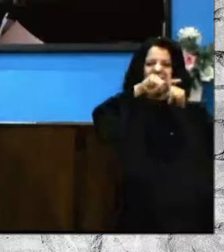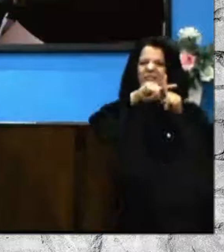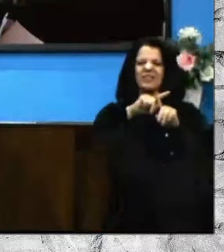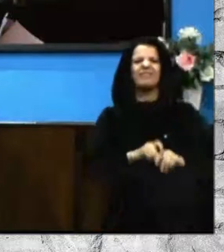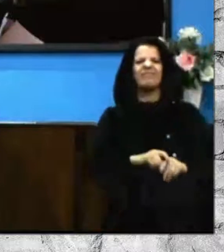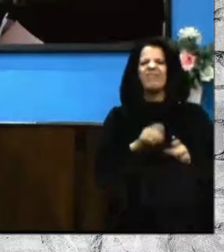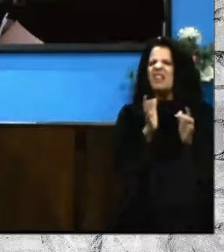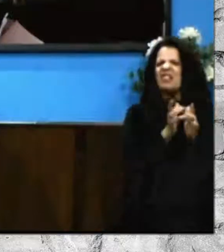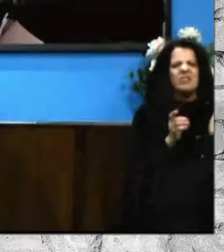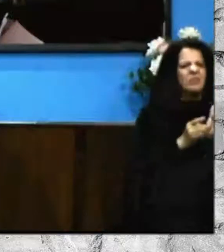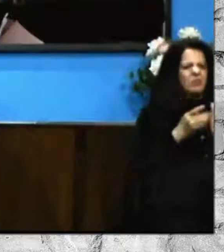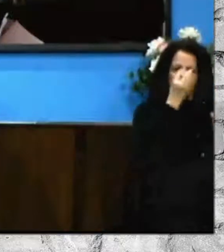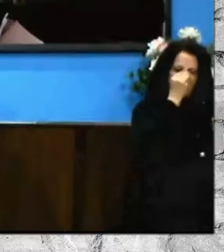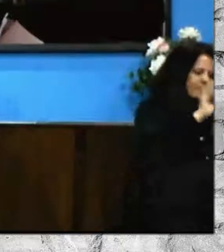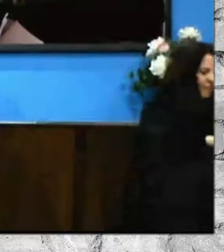cedem.